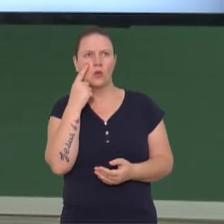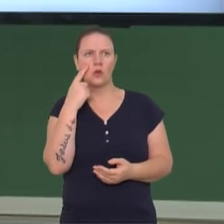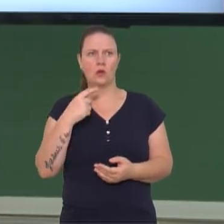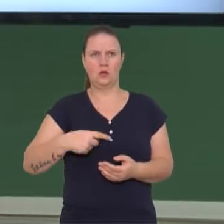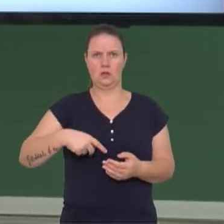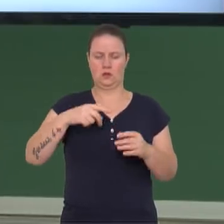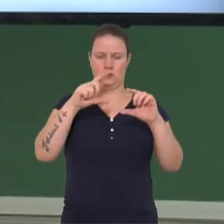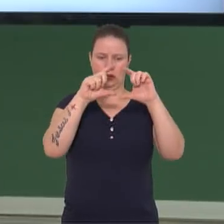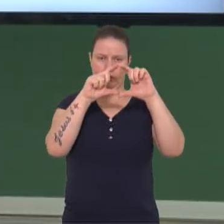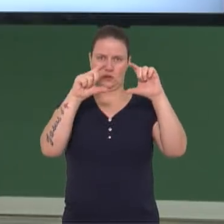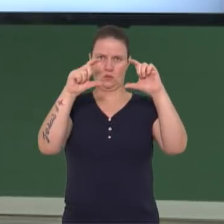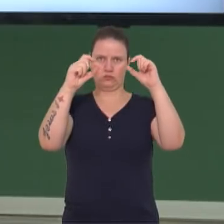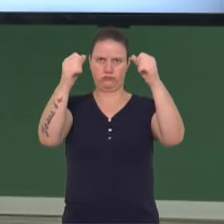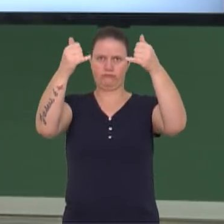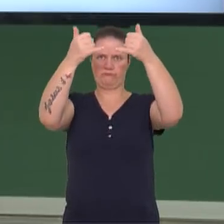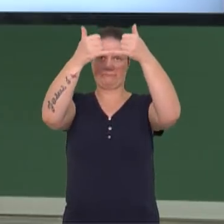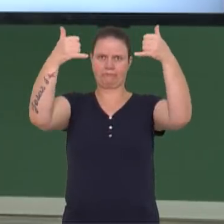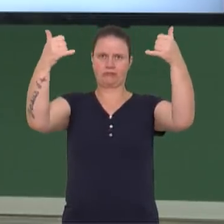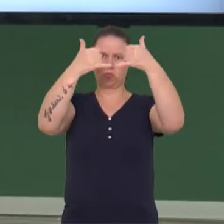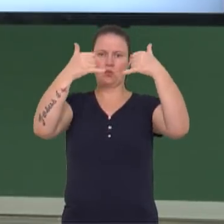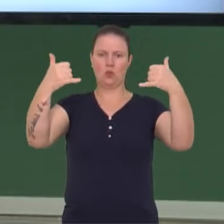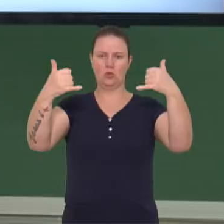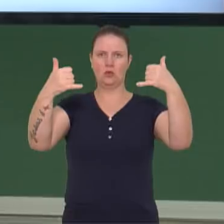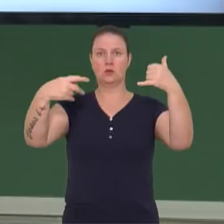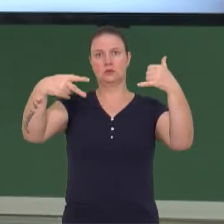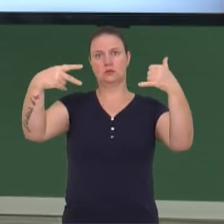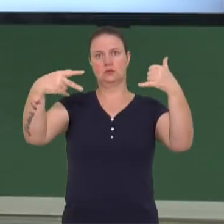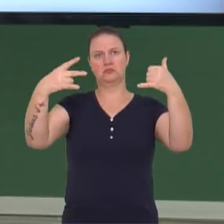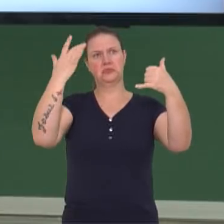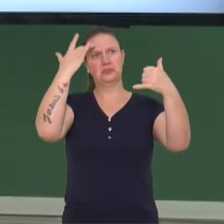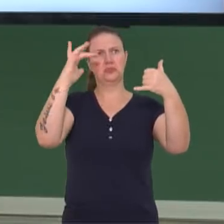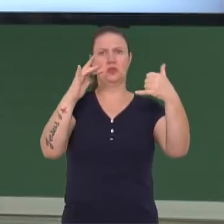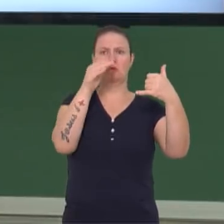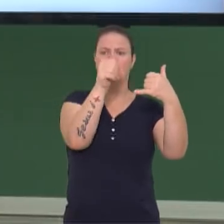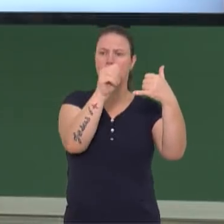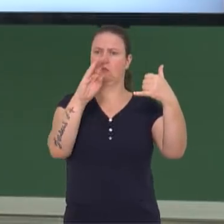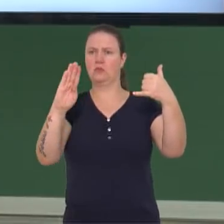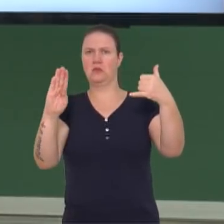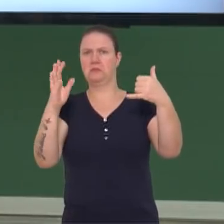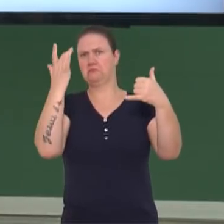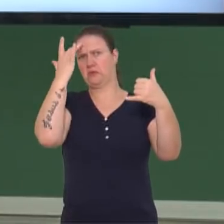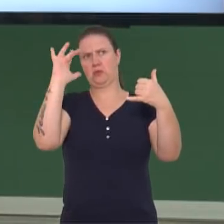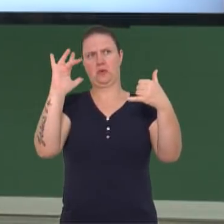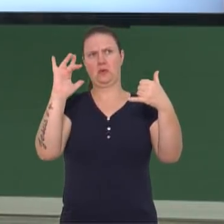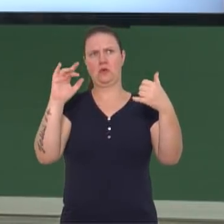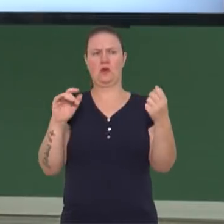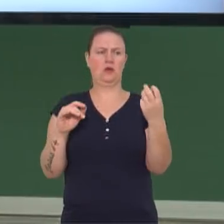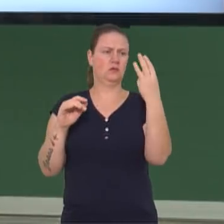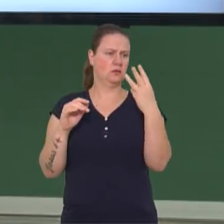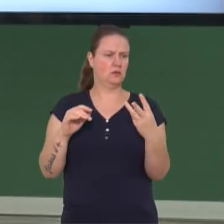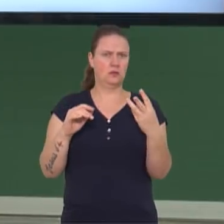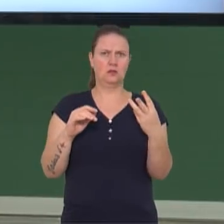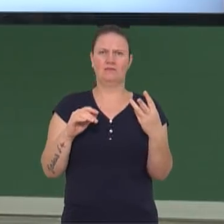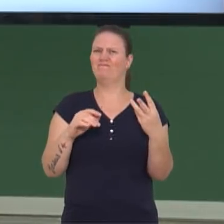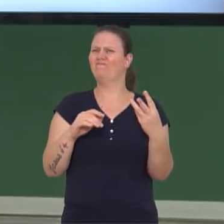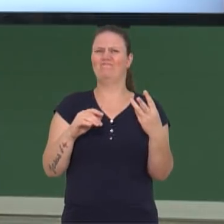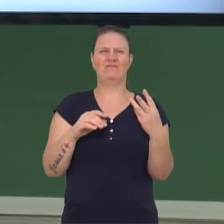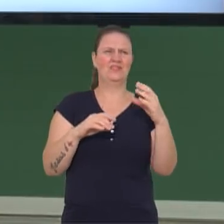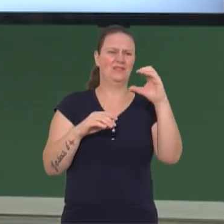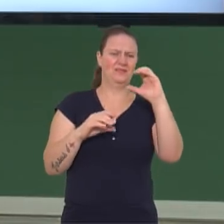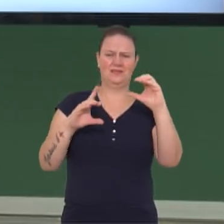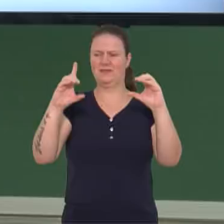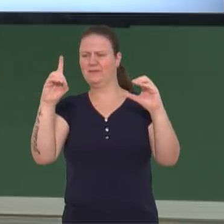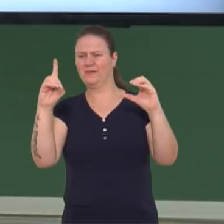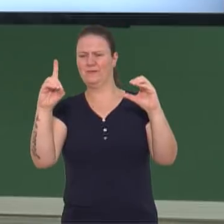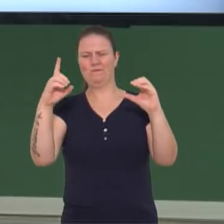segunda linha? Não, porque eu não sei quanto vale o A, não sei quanto vale o B. Vou pegar a terceira linha? Mesma coisa.